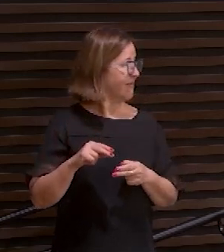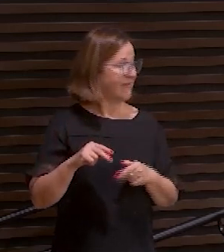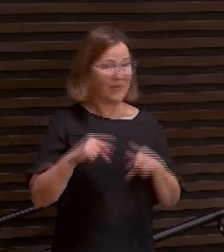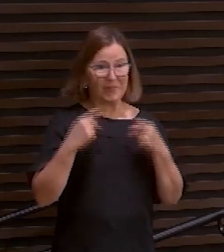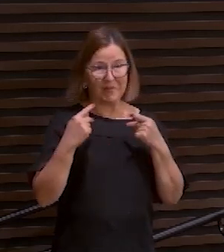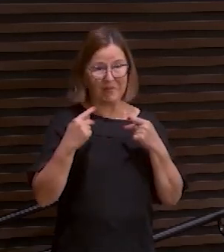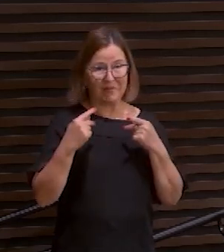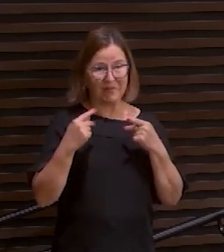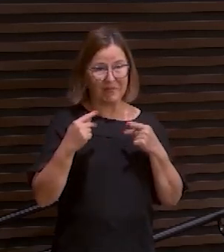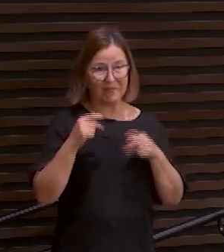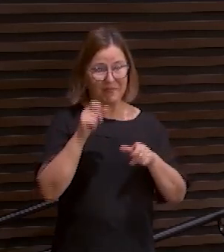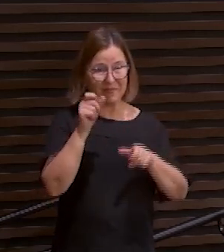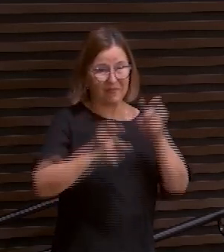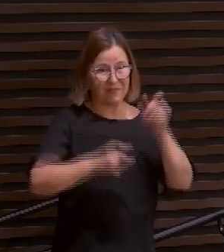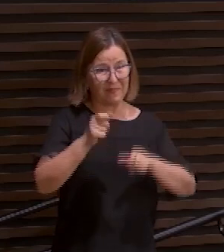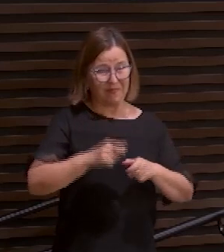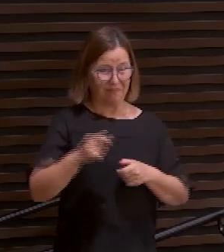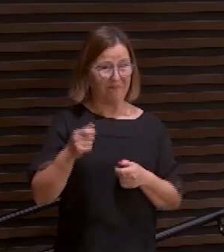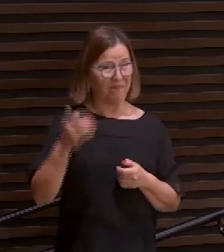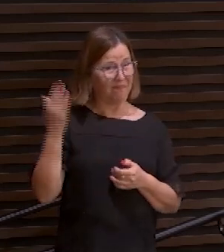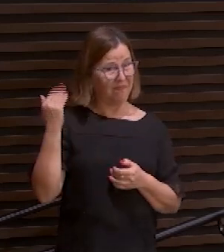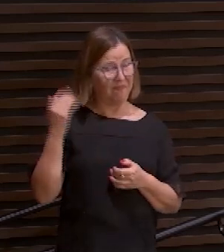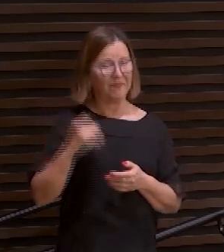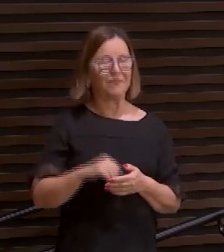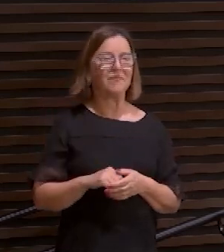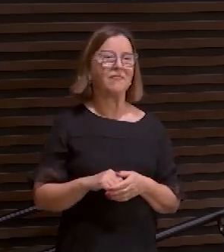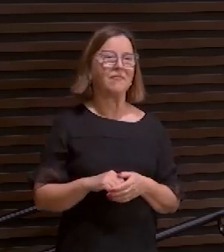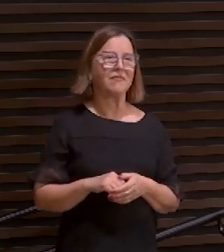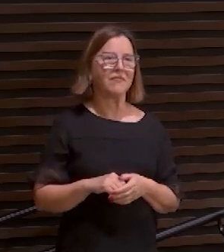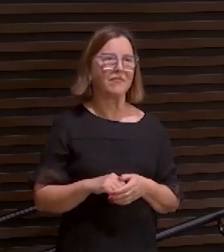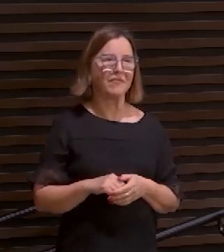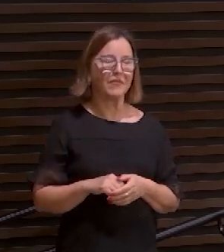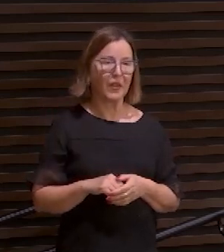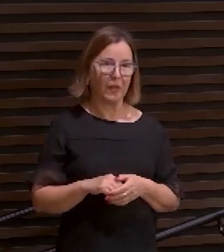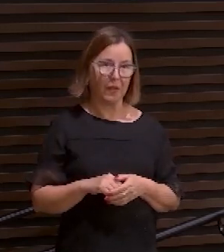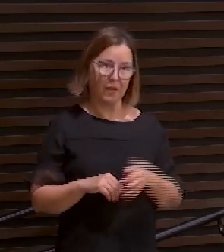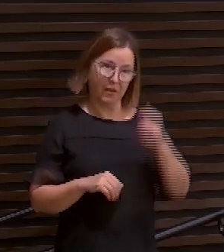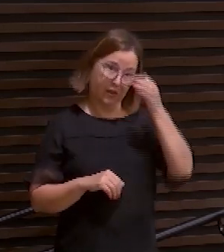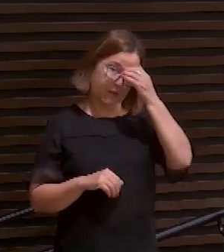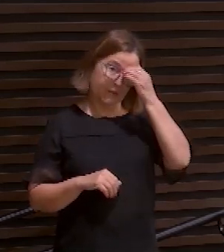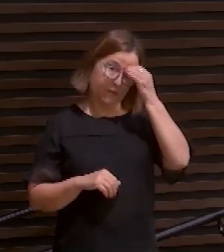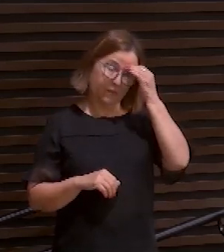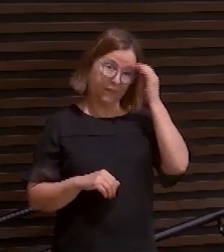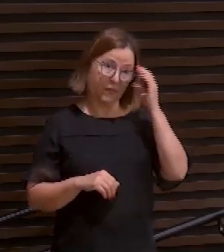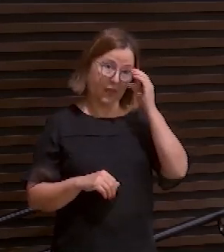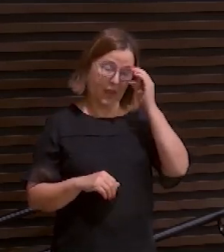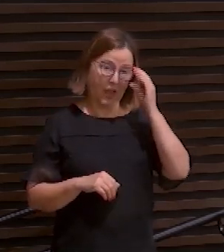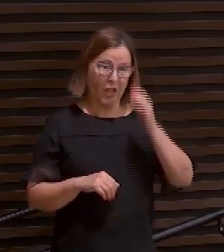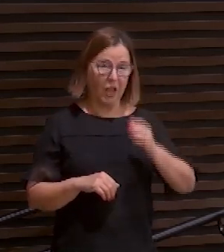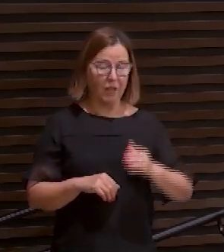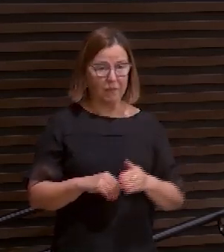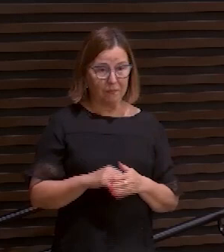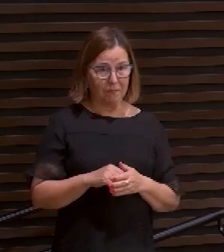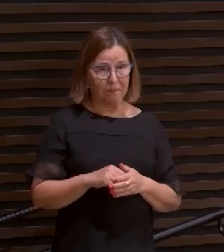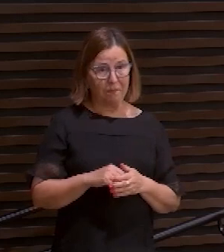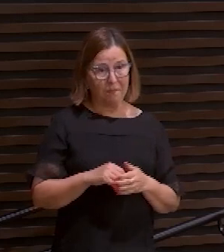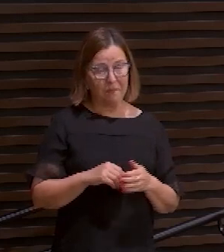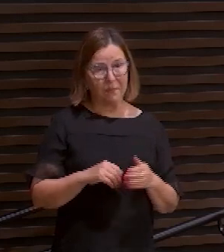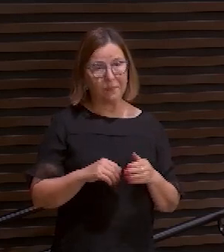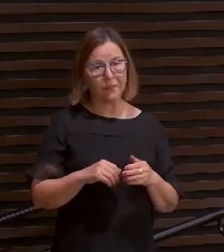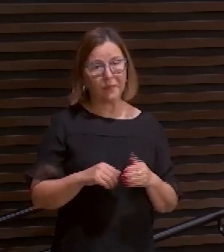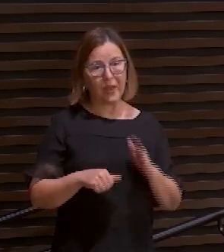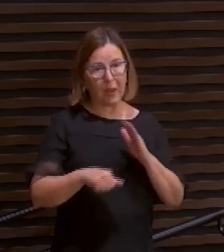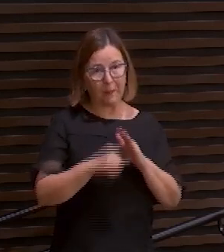vem. São 3 pontos desses 3 versículos. Primeiro, o que é a fé? A